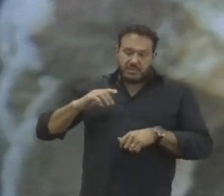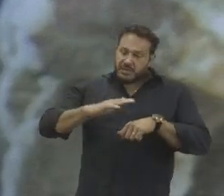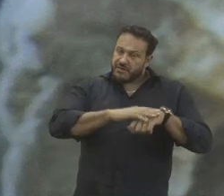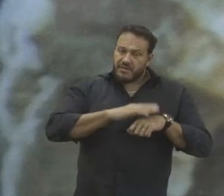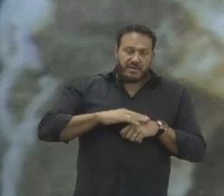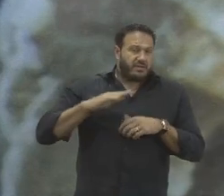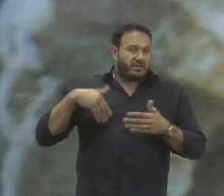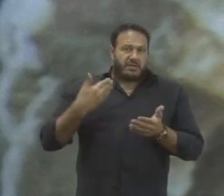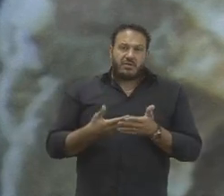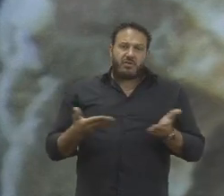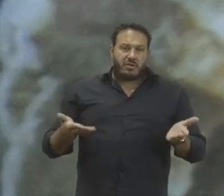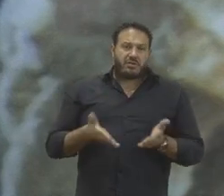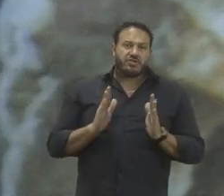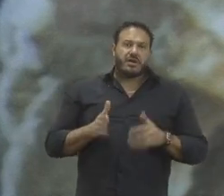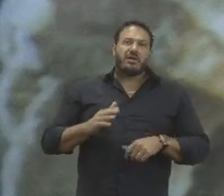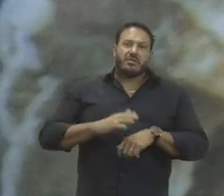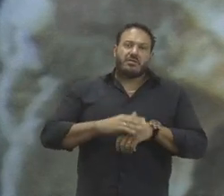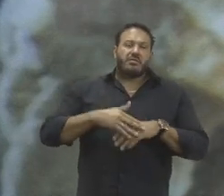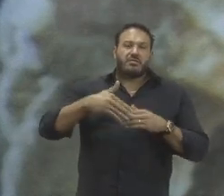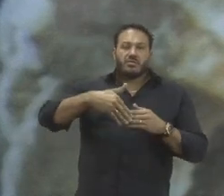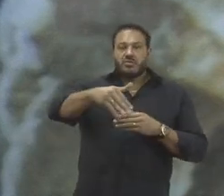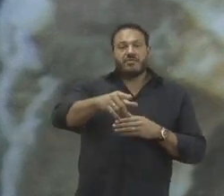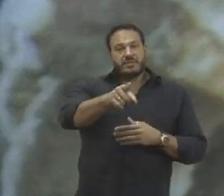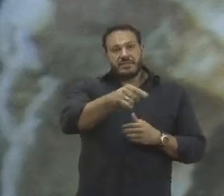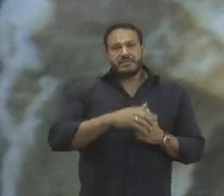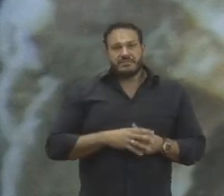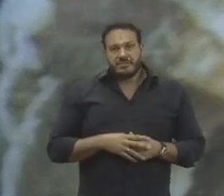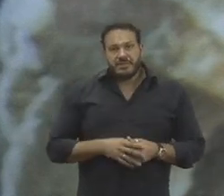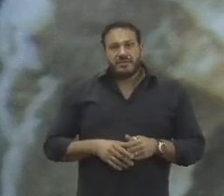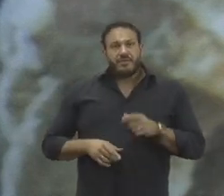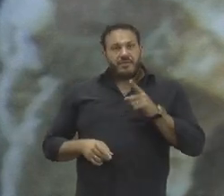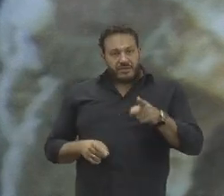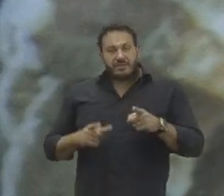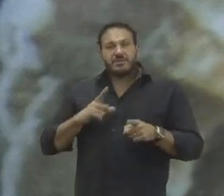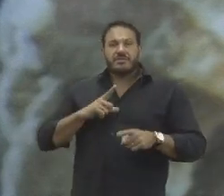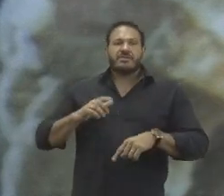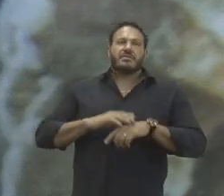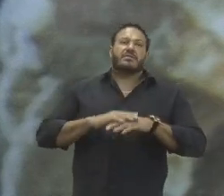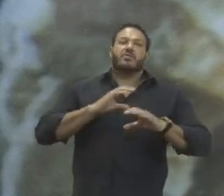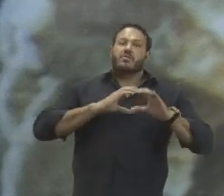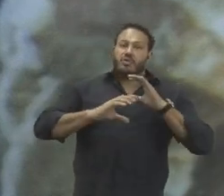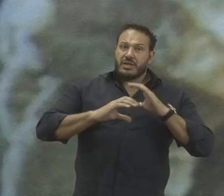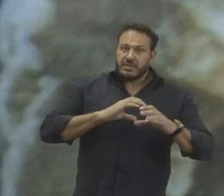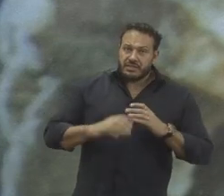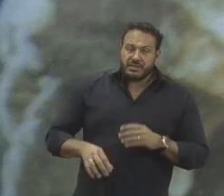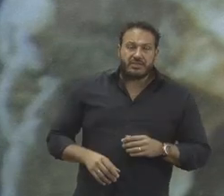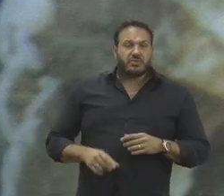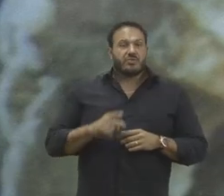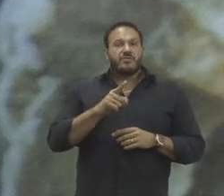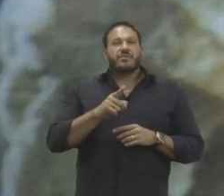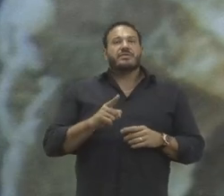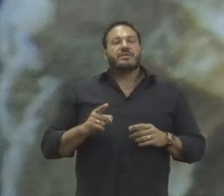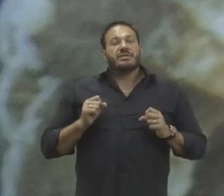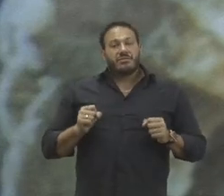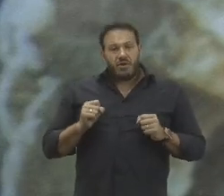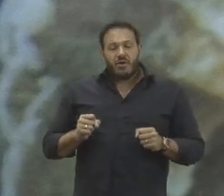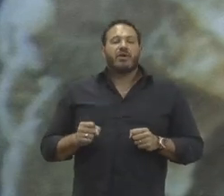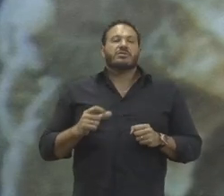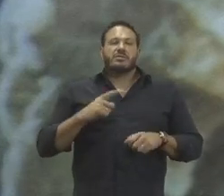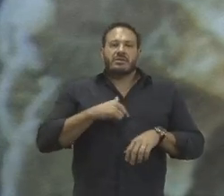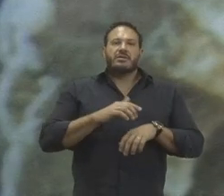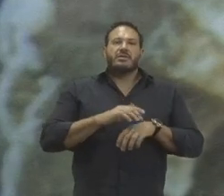até agora né agora é com vocês né vocês que têm a comunicação vocês que podem eh tem as